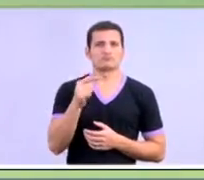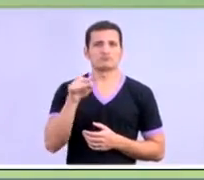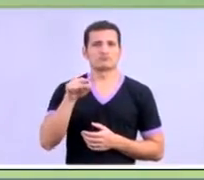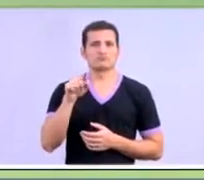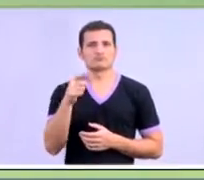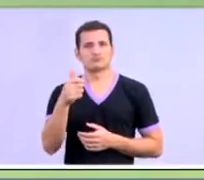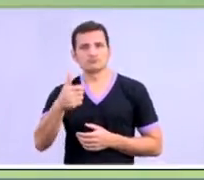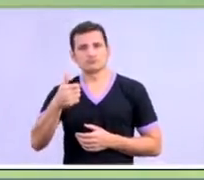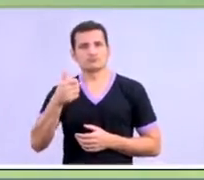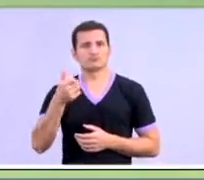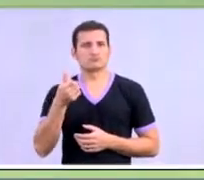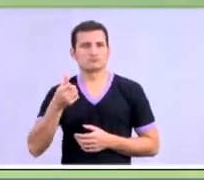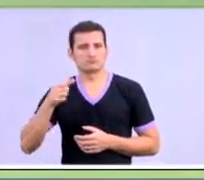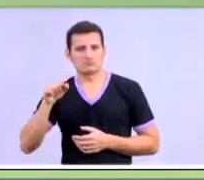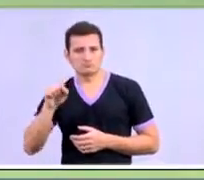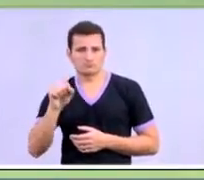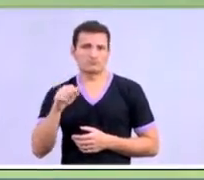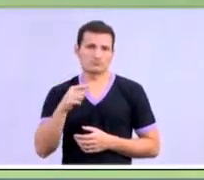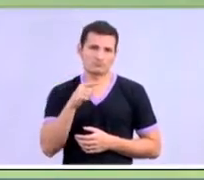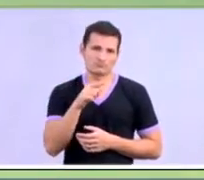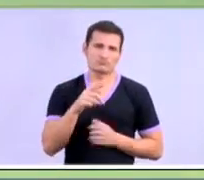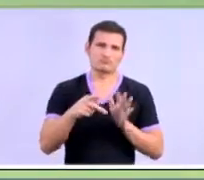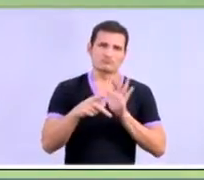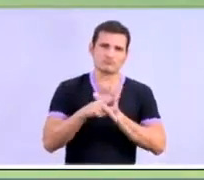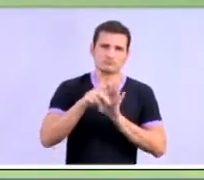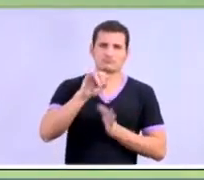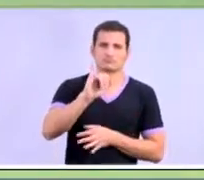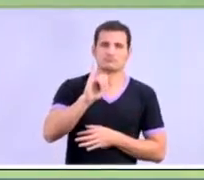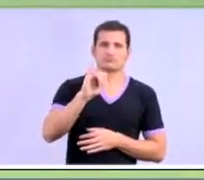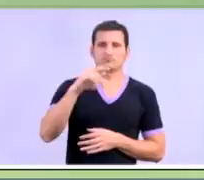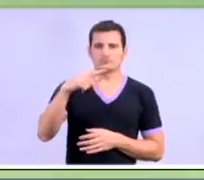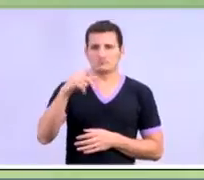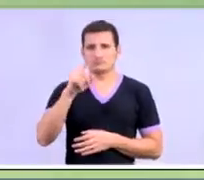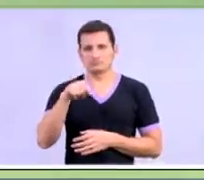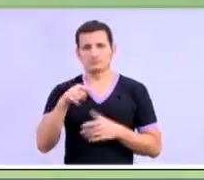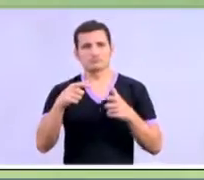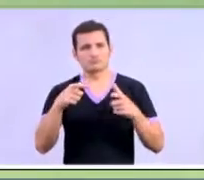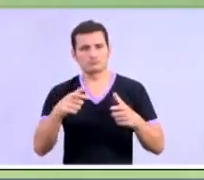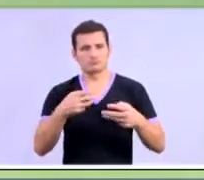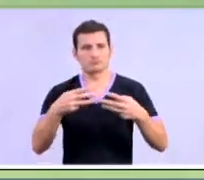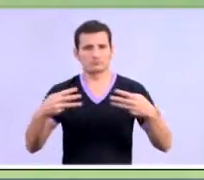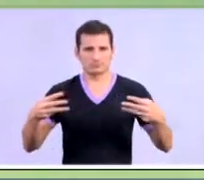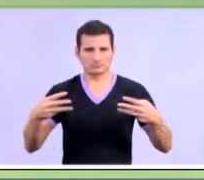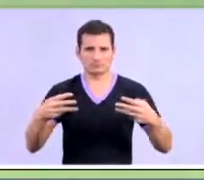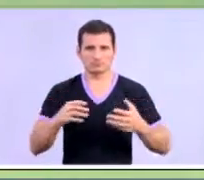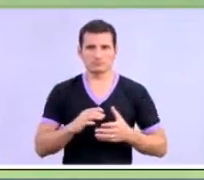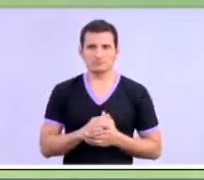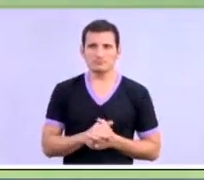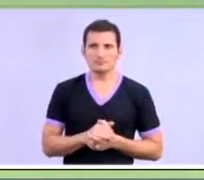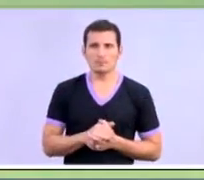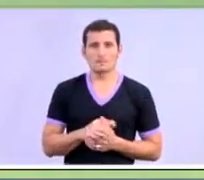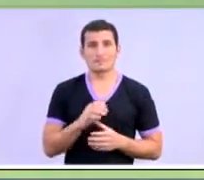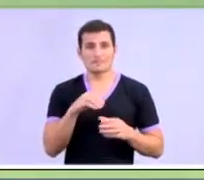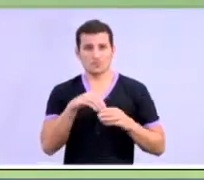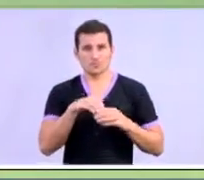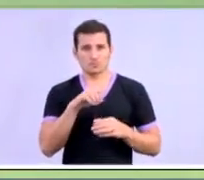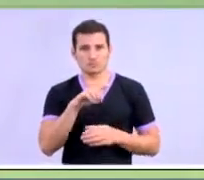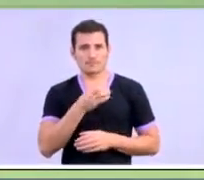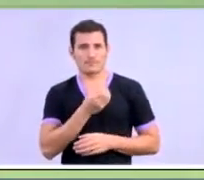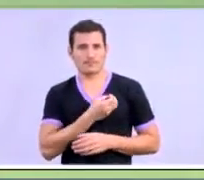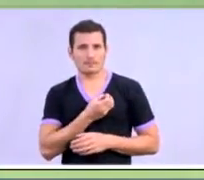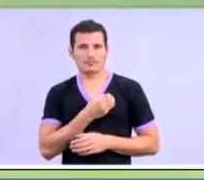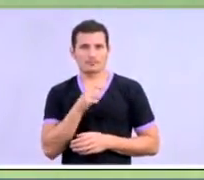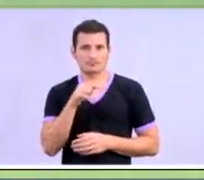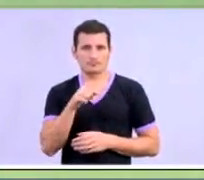192.168 e por aí vai. Então, esse é o endereçamento, o endereço de rede, né? E os protocolos de roteamento